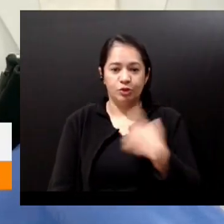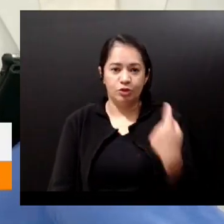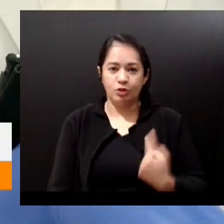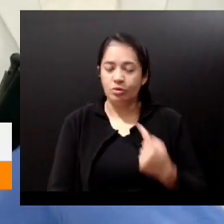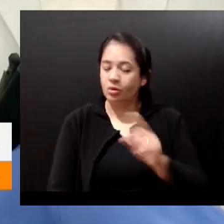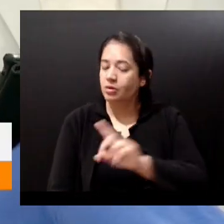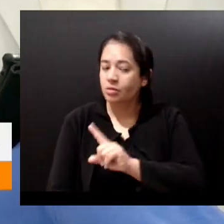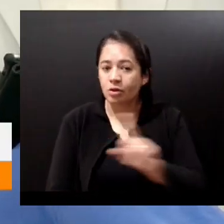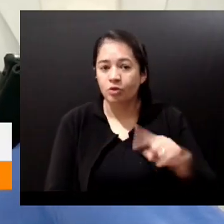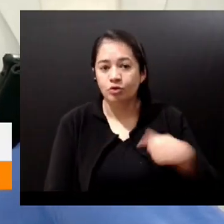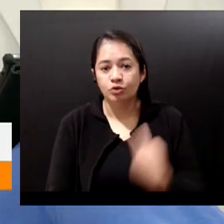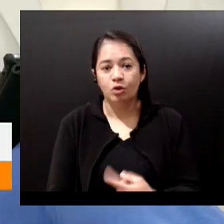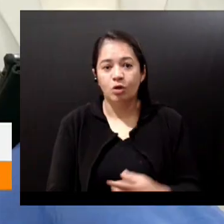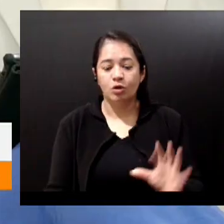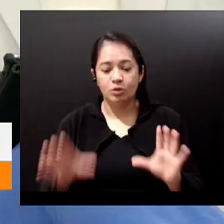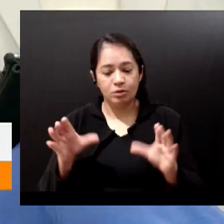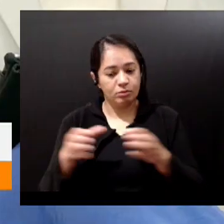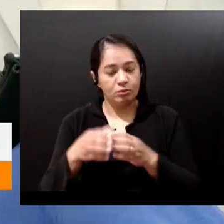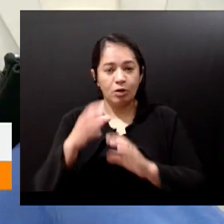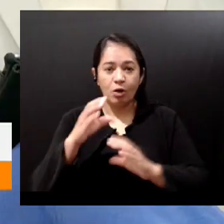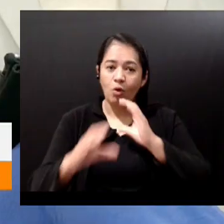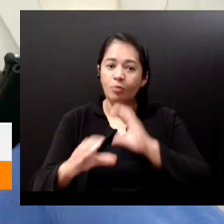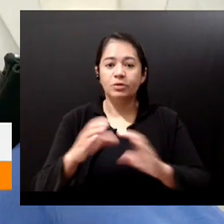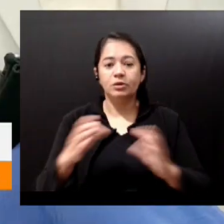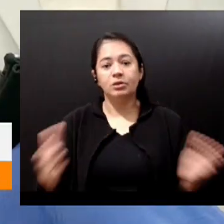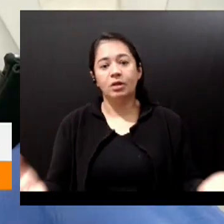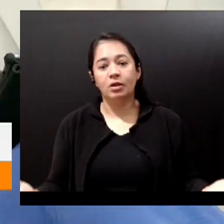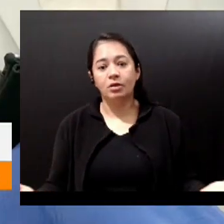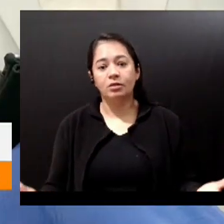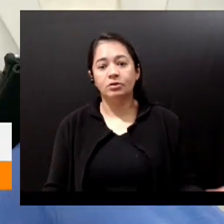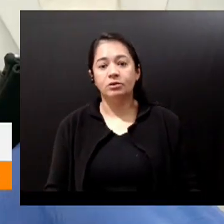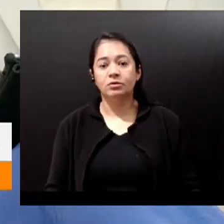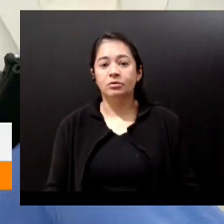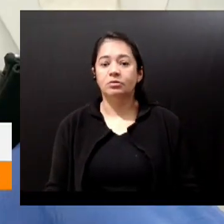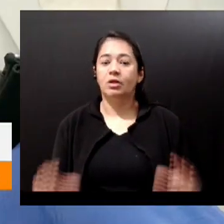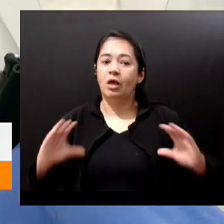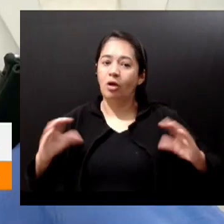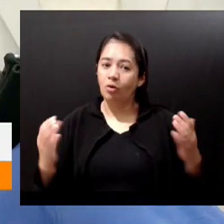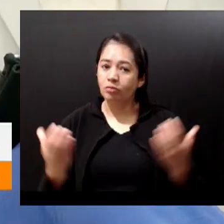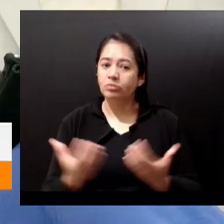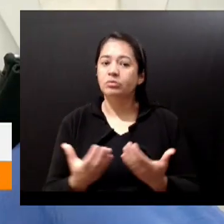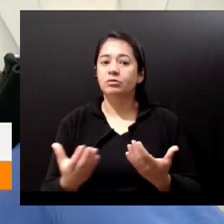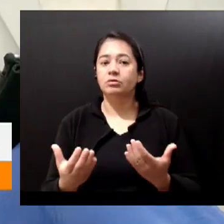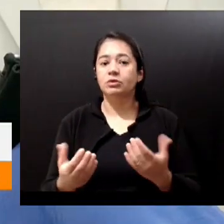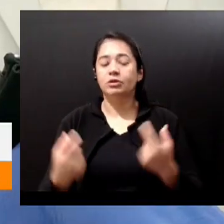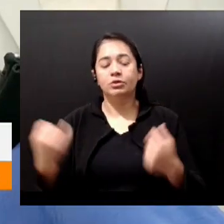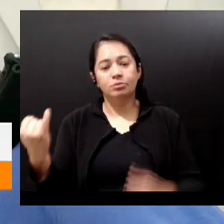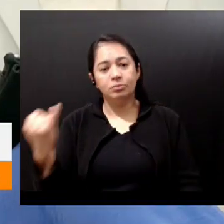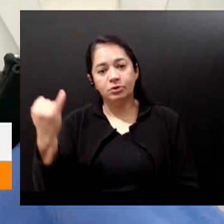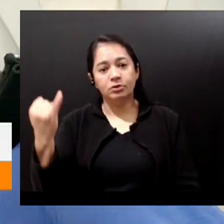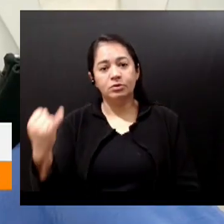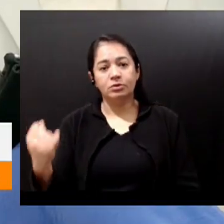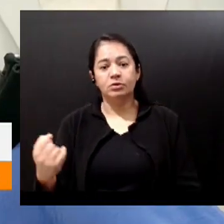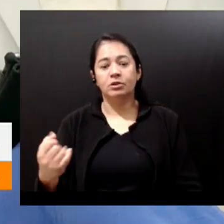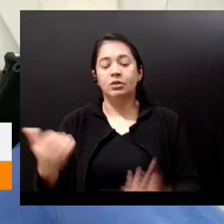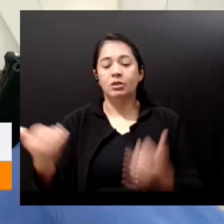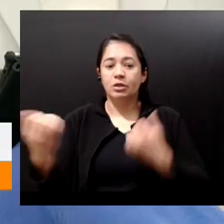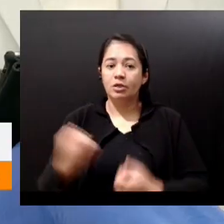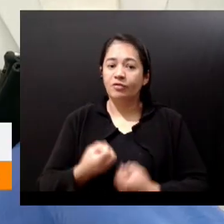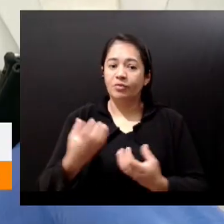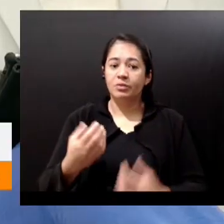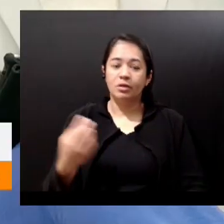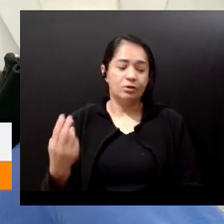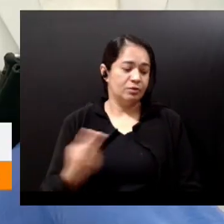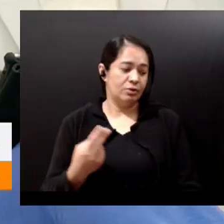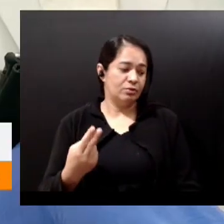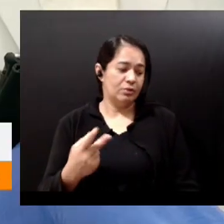todo, né, uma comunidade, então é muito importante saber se comunicar também e passar essa informação de que aquilo não está sendo saudável para você e de que